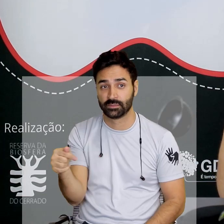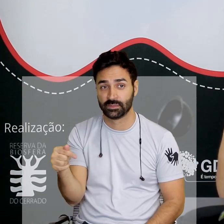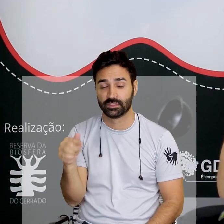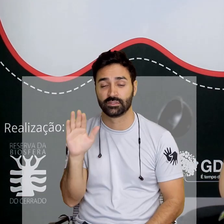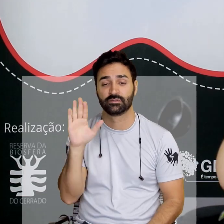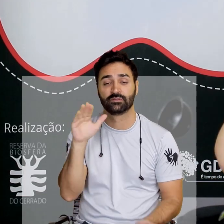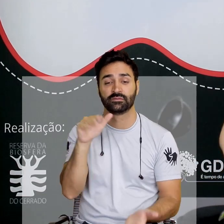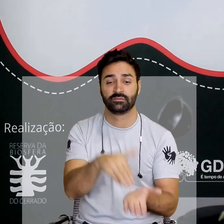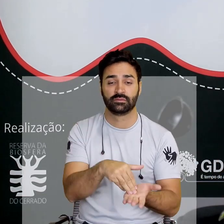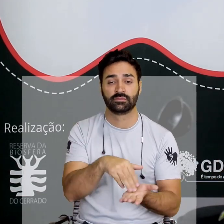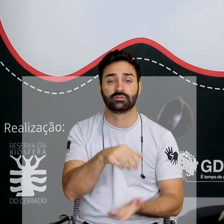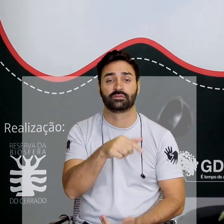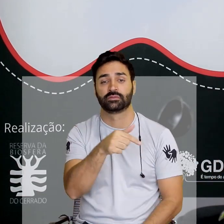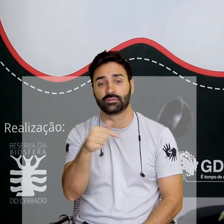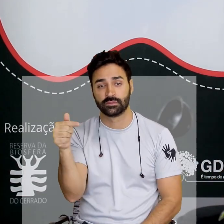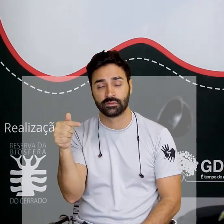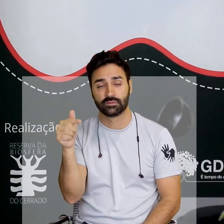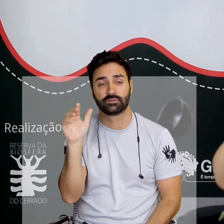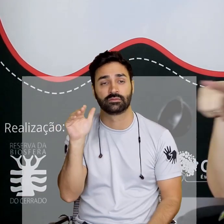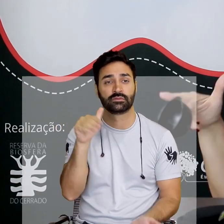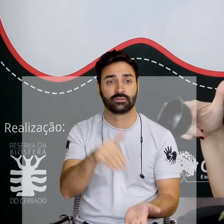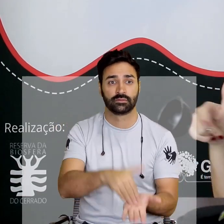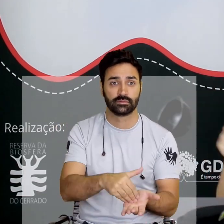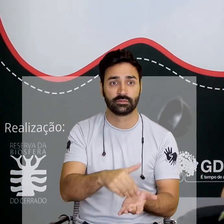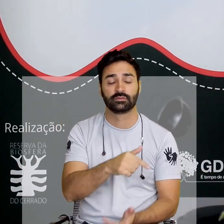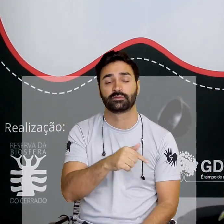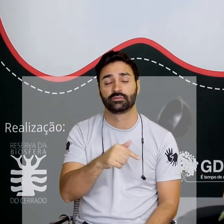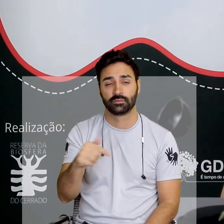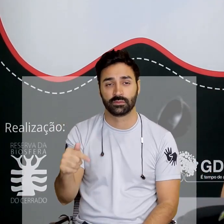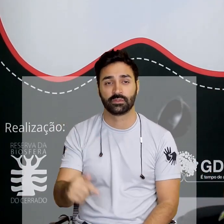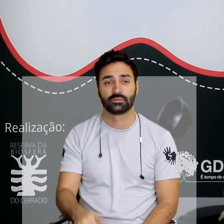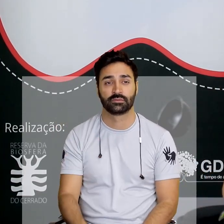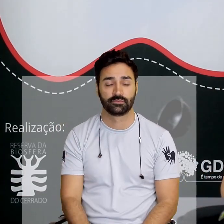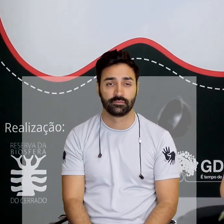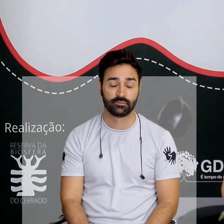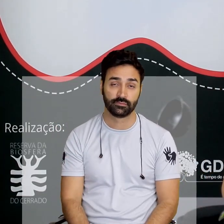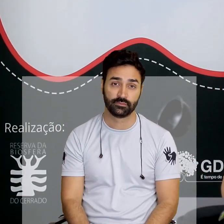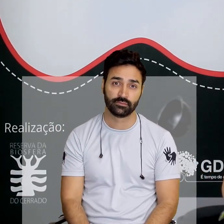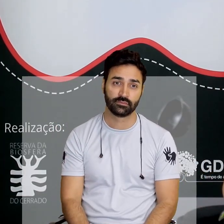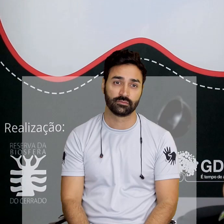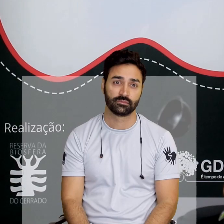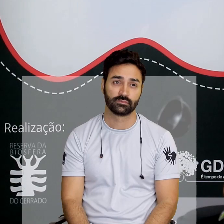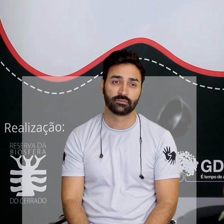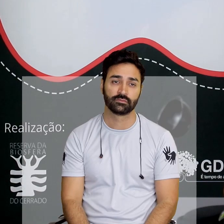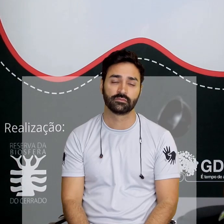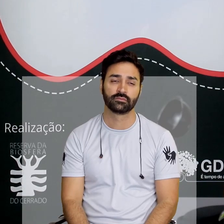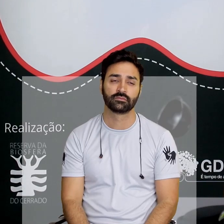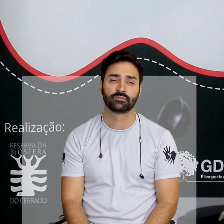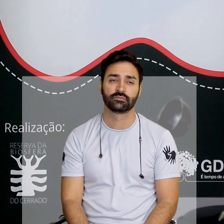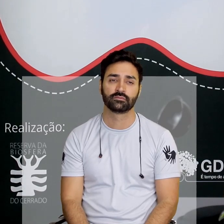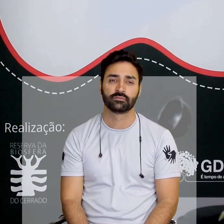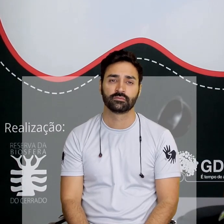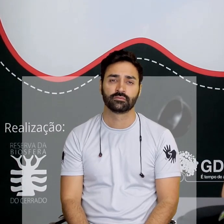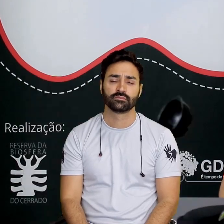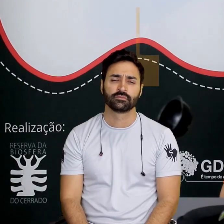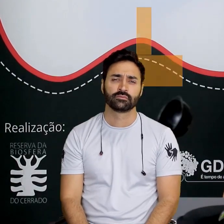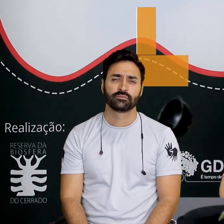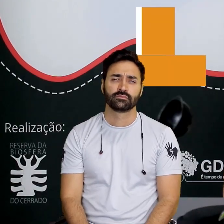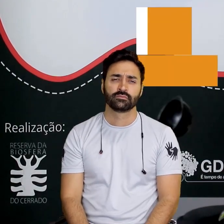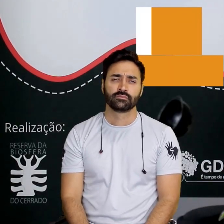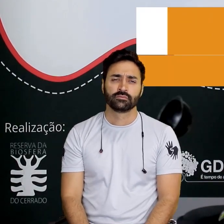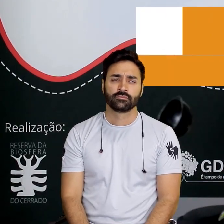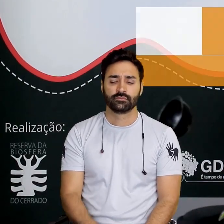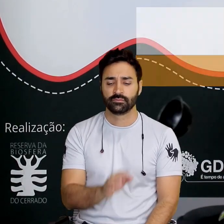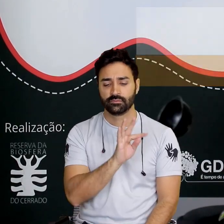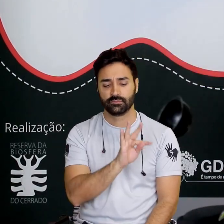Isso mesmo, fim de semana. Aí nós temos o sinal de todo